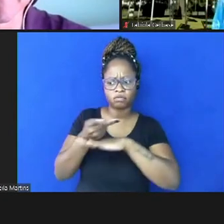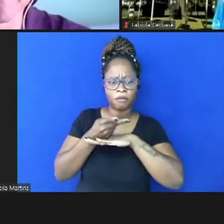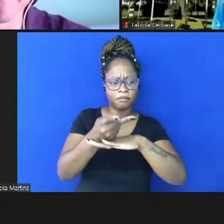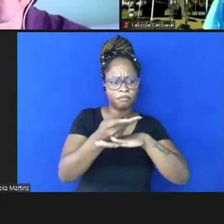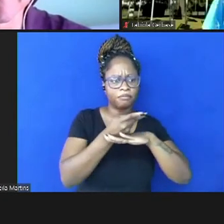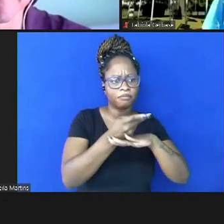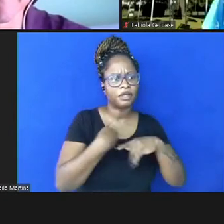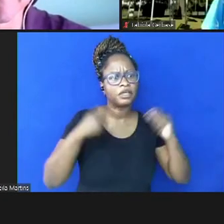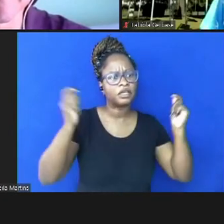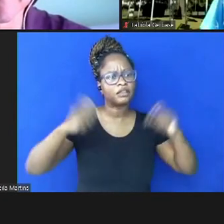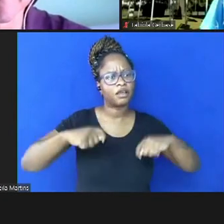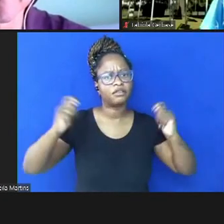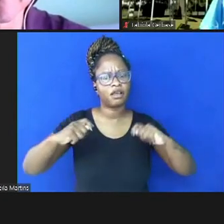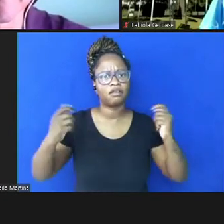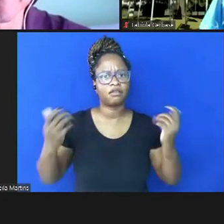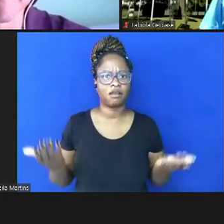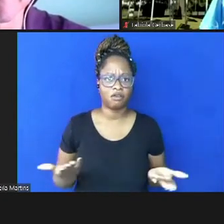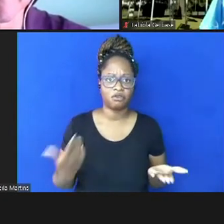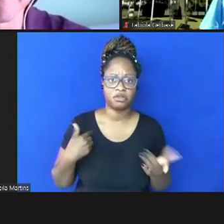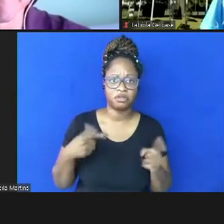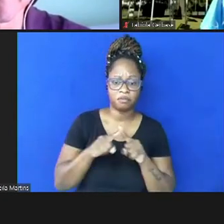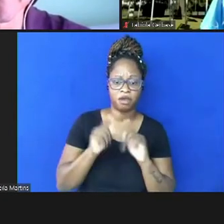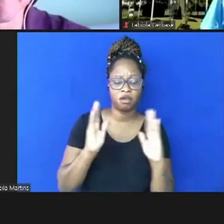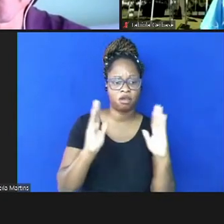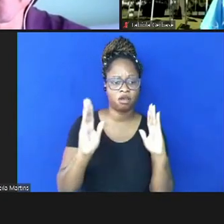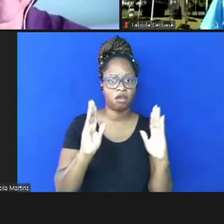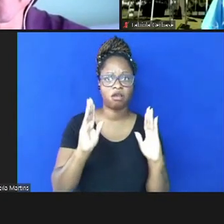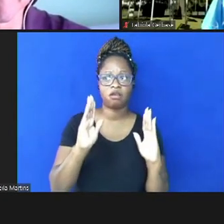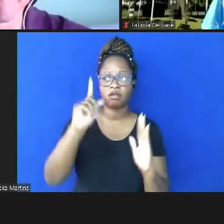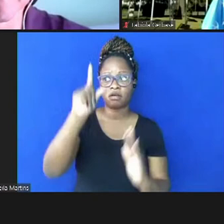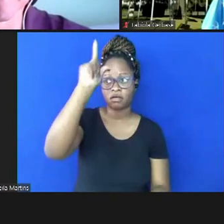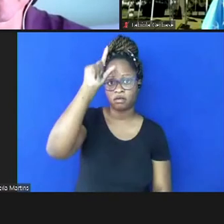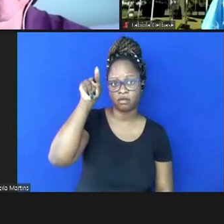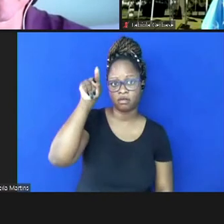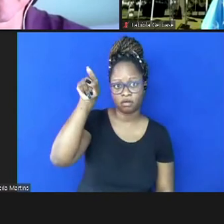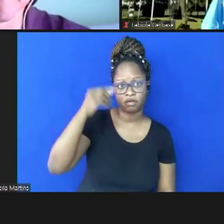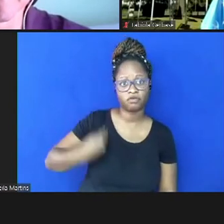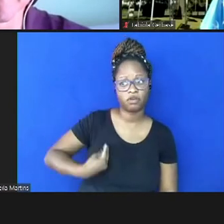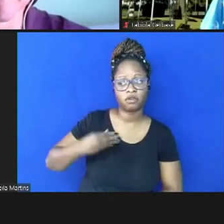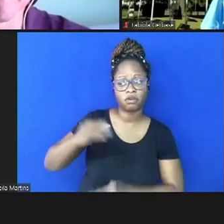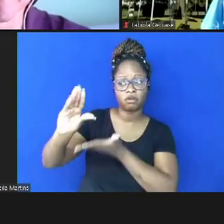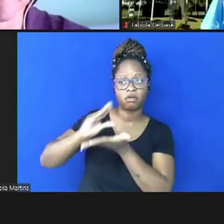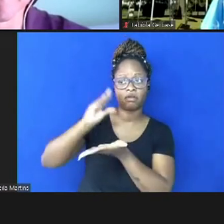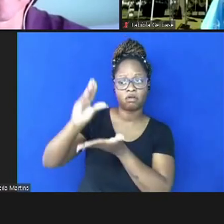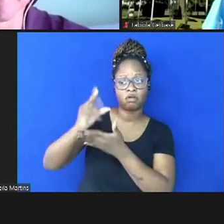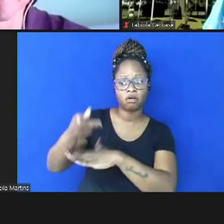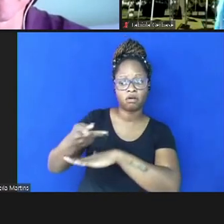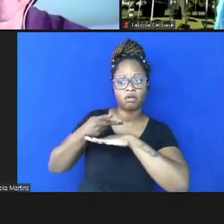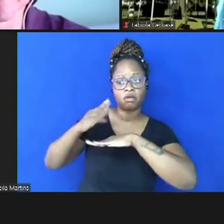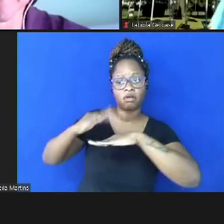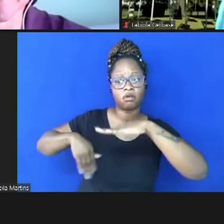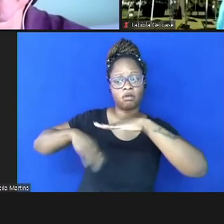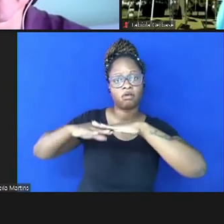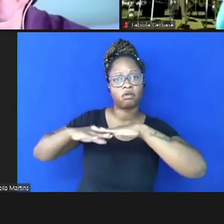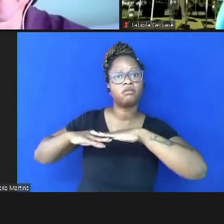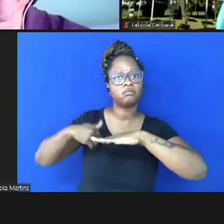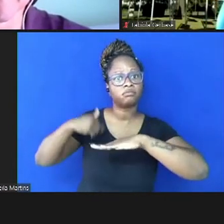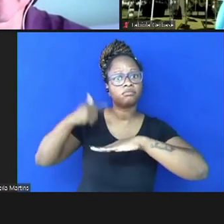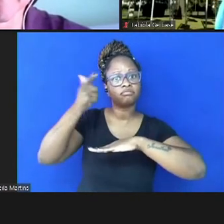pode também ter um período na Alemanha, por exemplo, ganhando um prêmio Max Planck, Humboldt